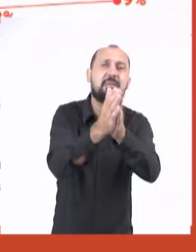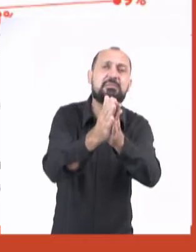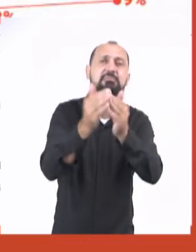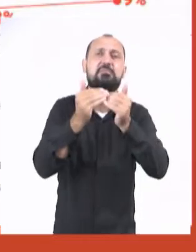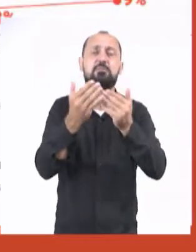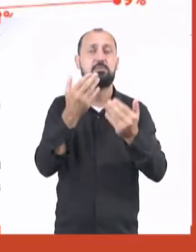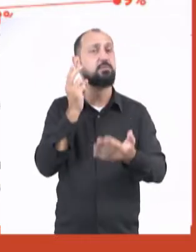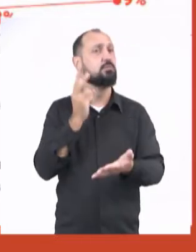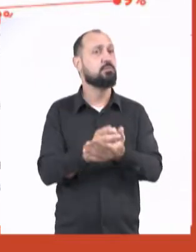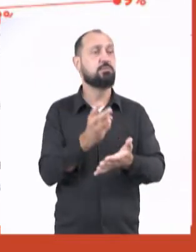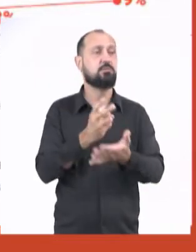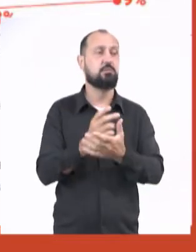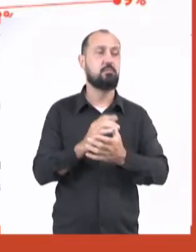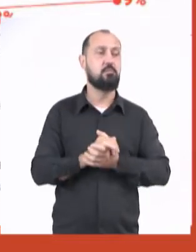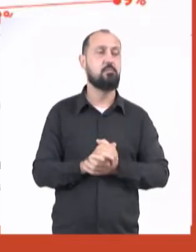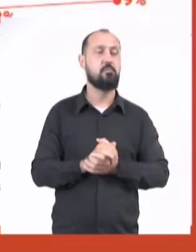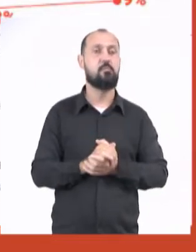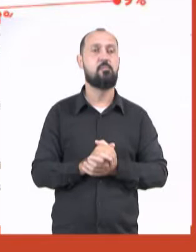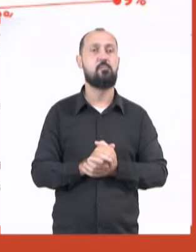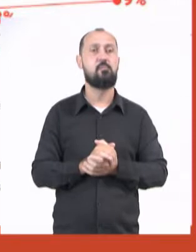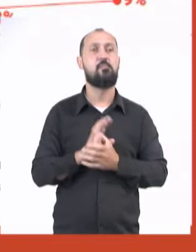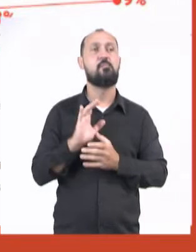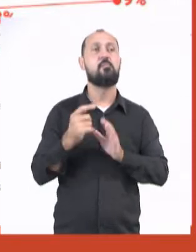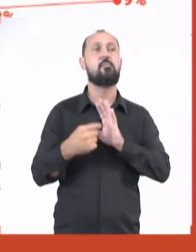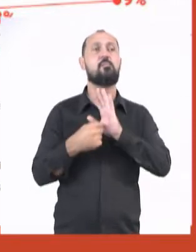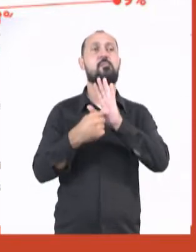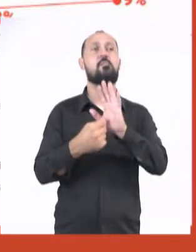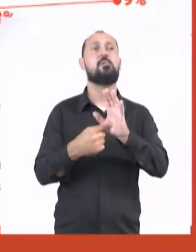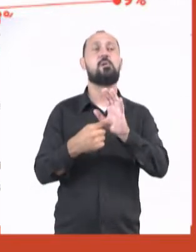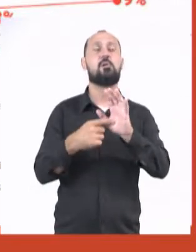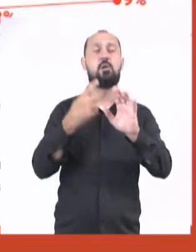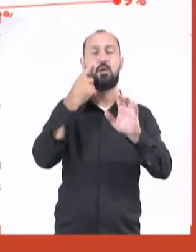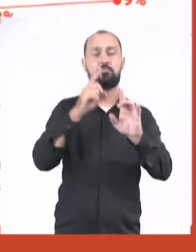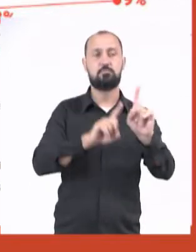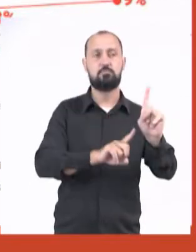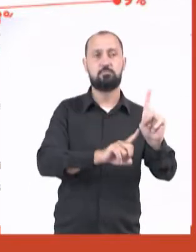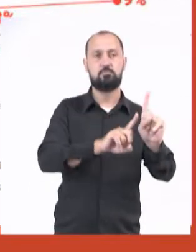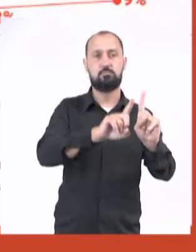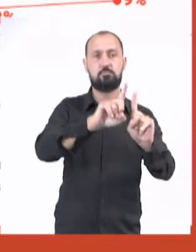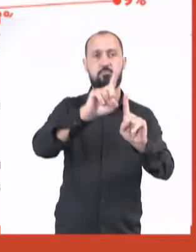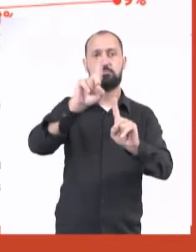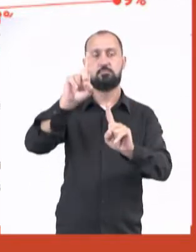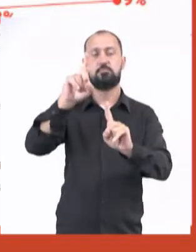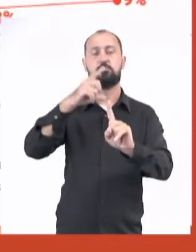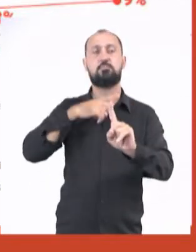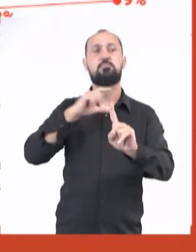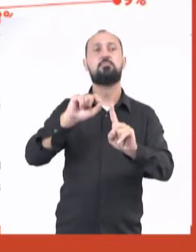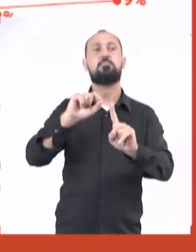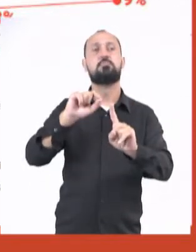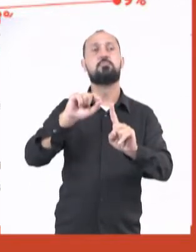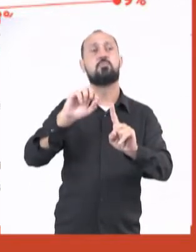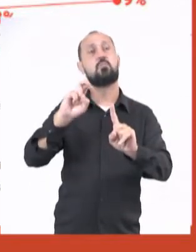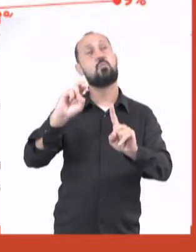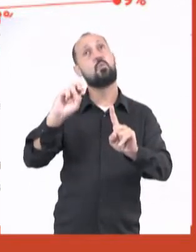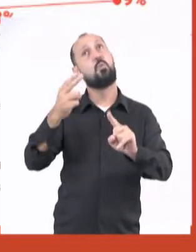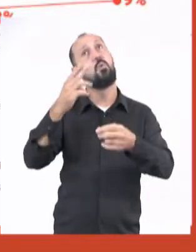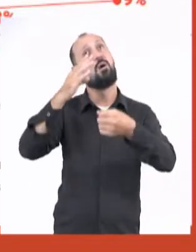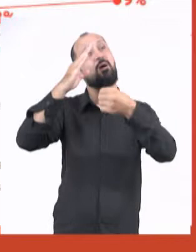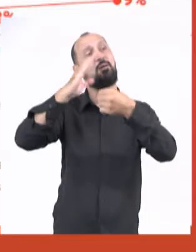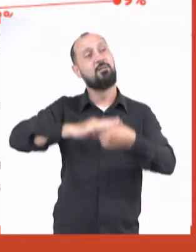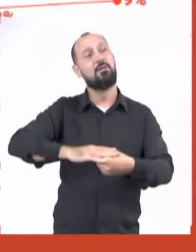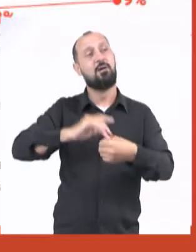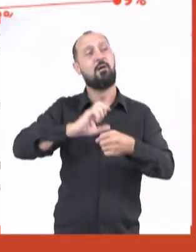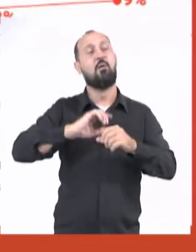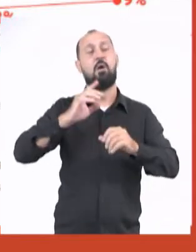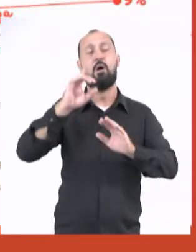ultimamente. E aqui também mostrando a evolução que a gente tem, né? Ou uma involução do direito